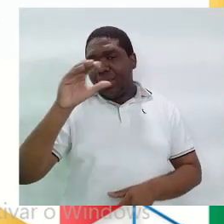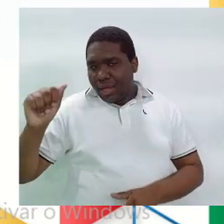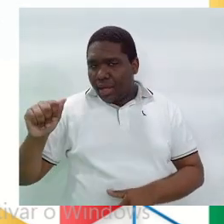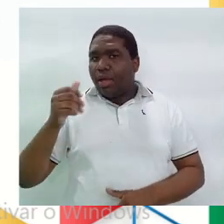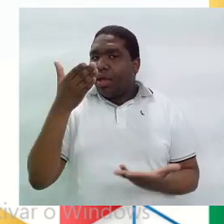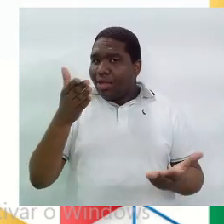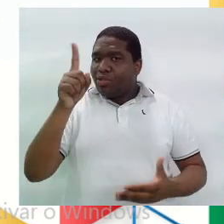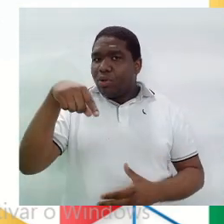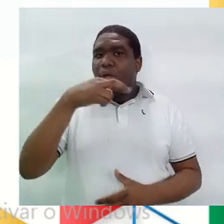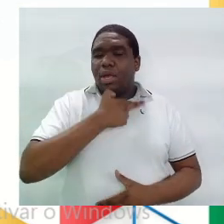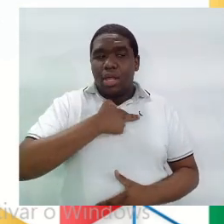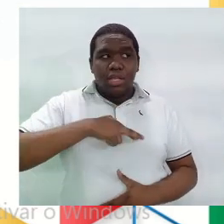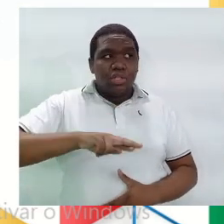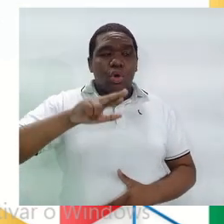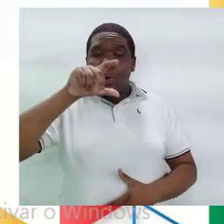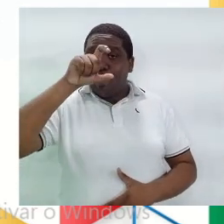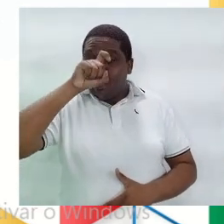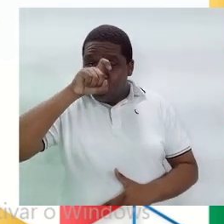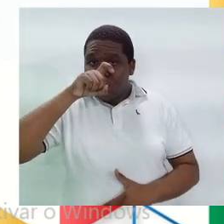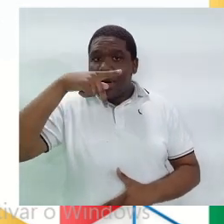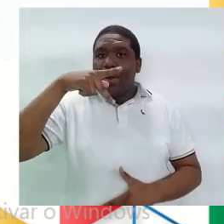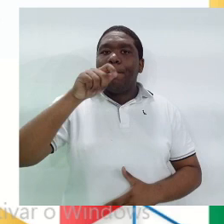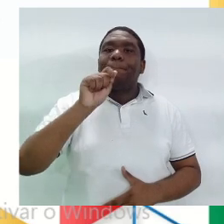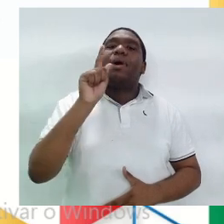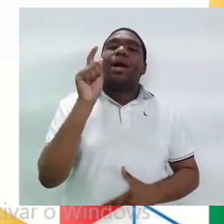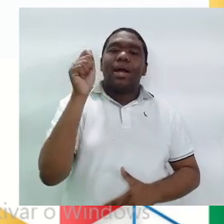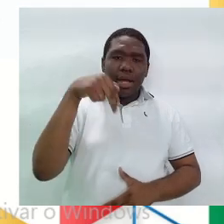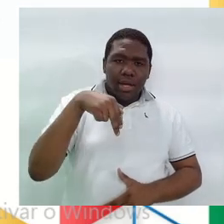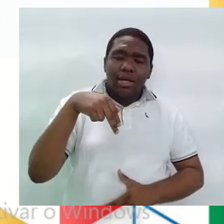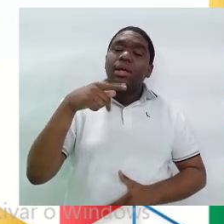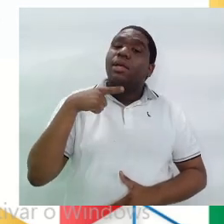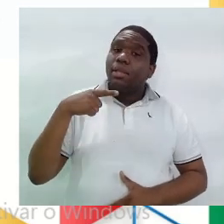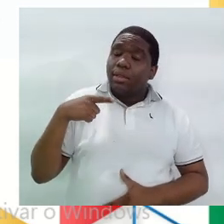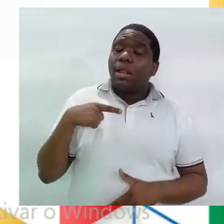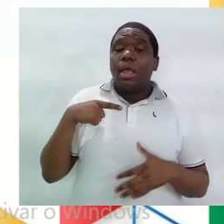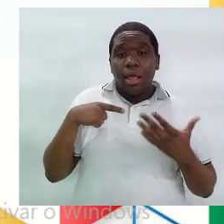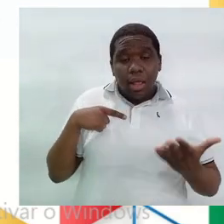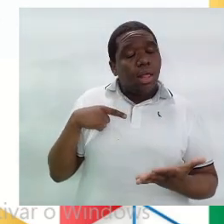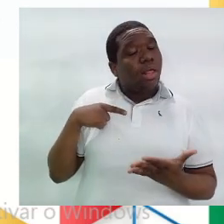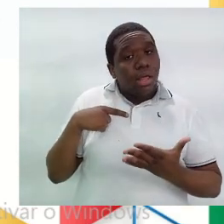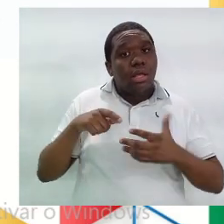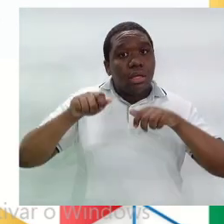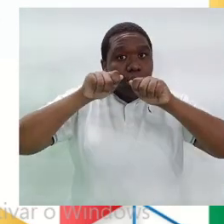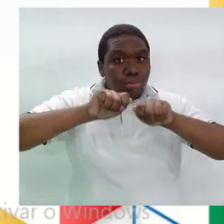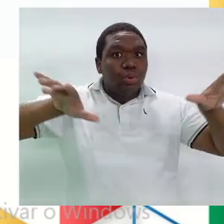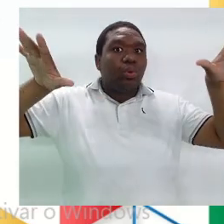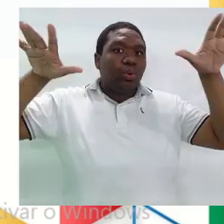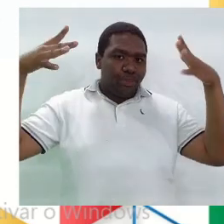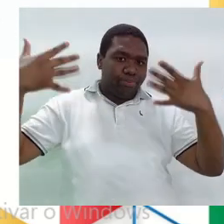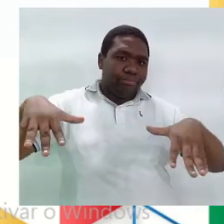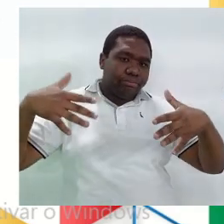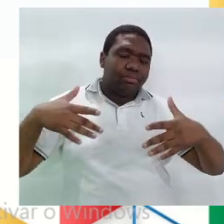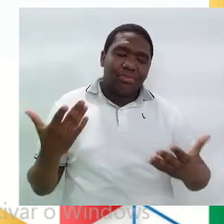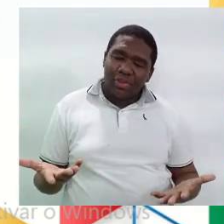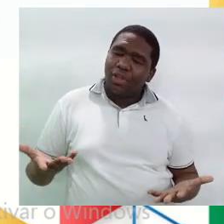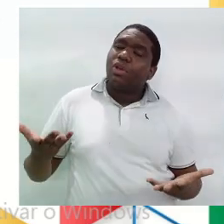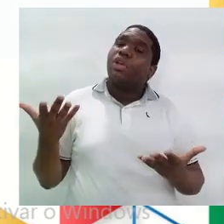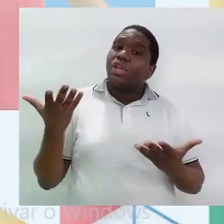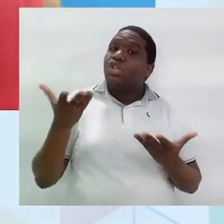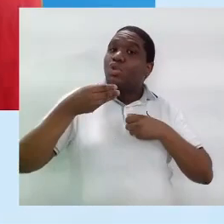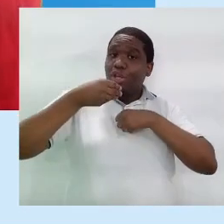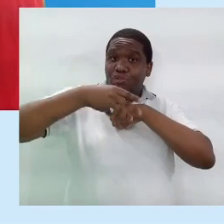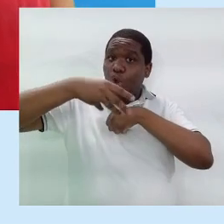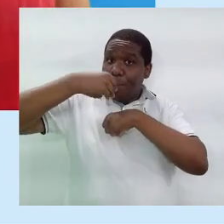é a religião da bruxaria pagã, da qual foi o grande divulgador. Então, no caso, são